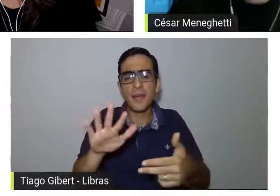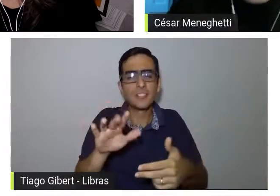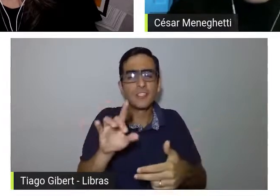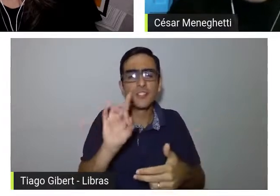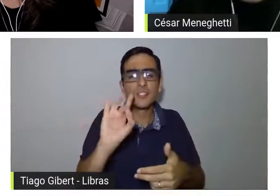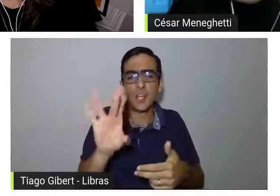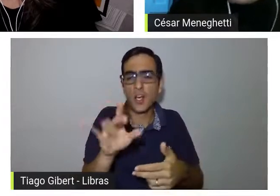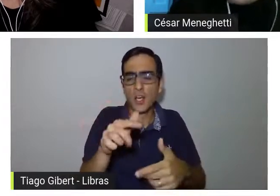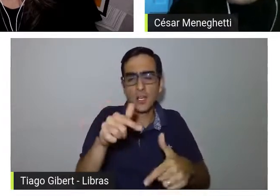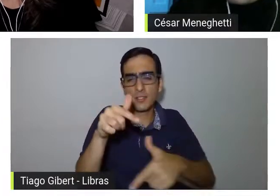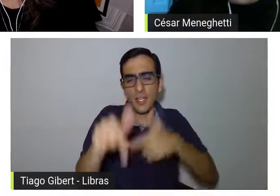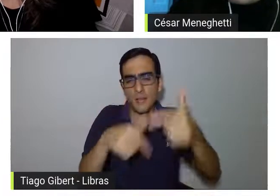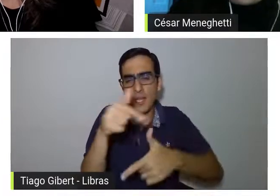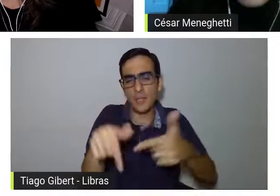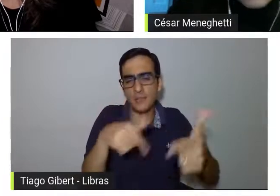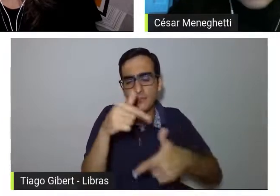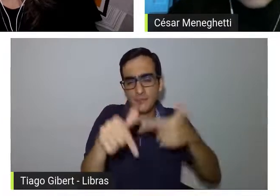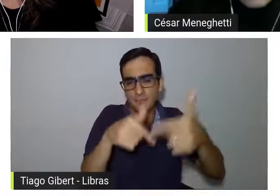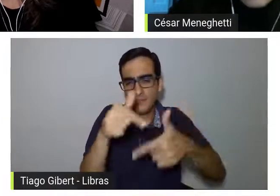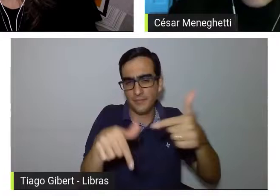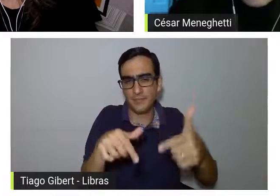amatorialmente, né? Então,